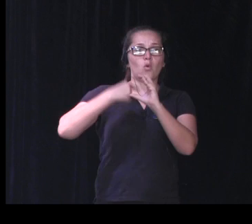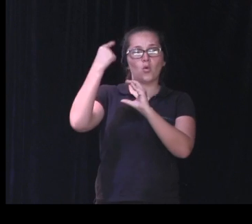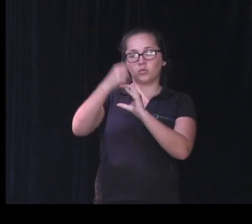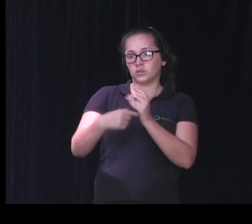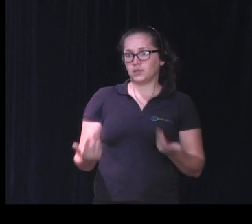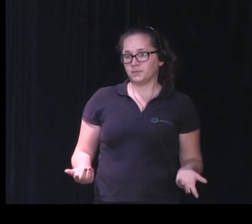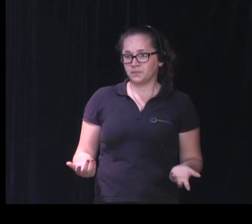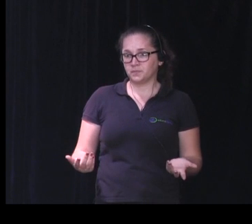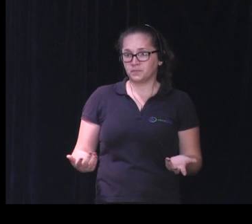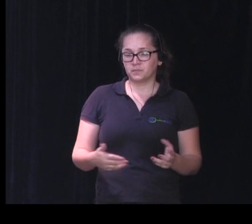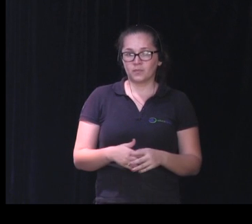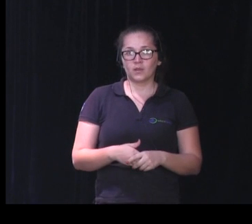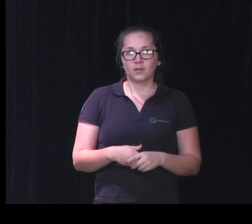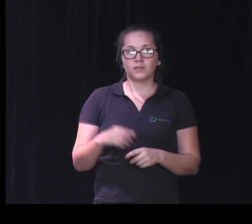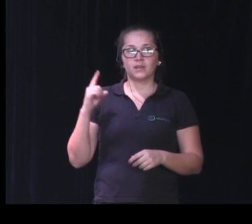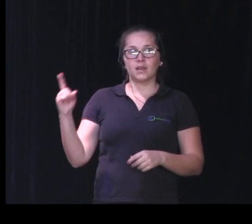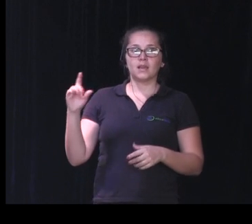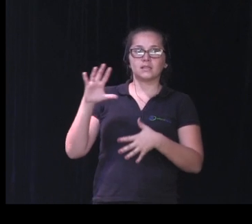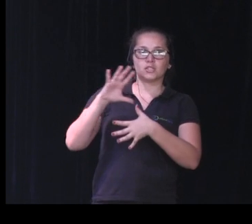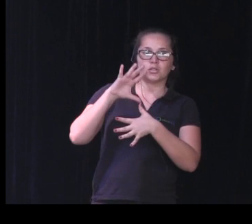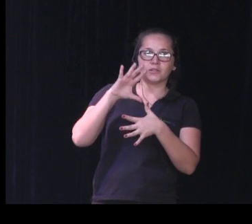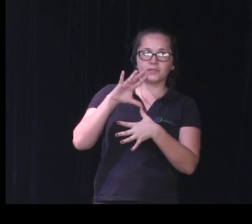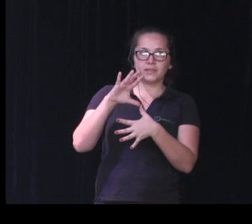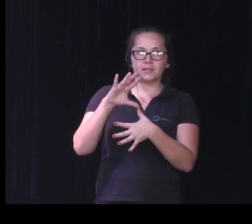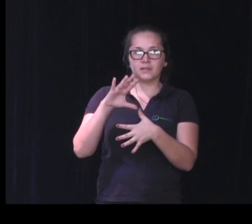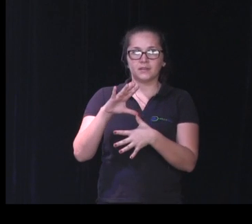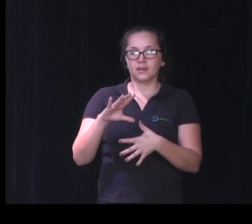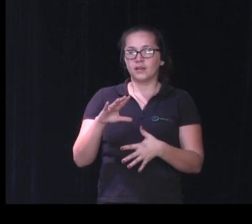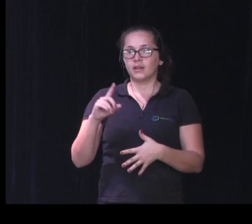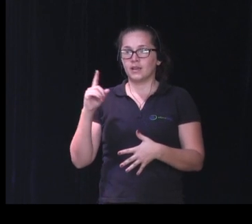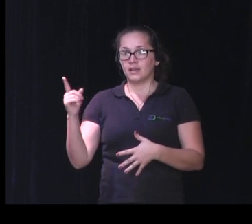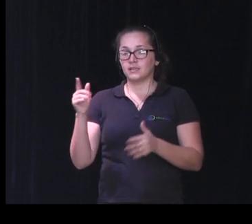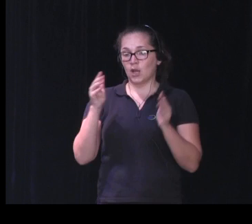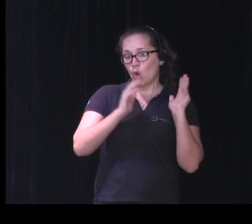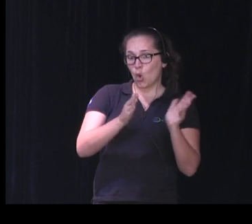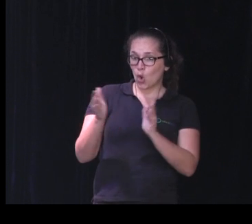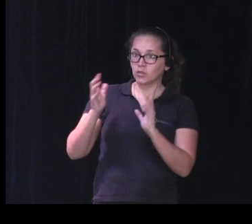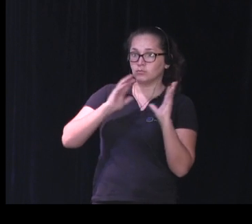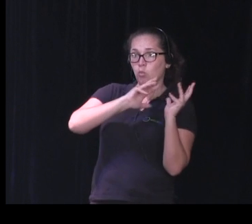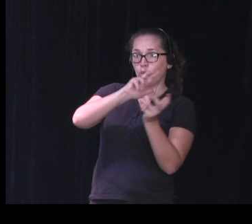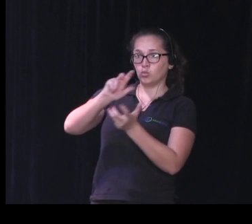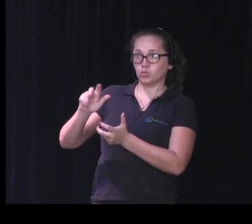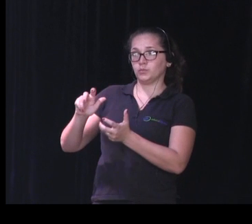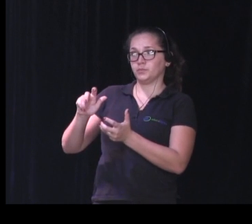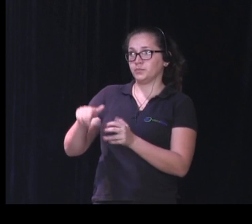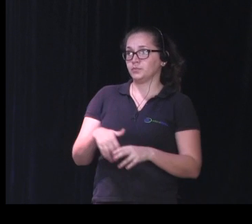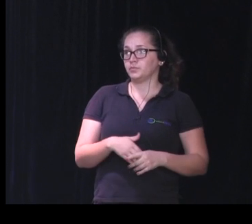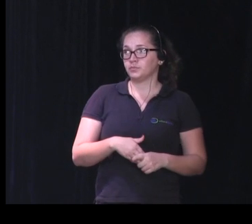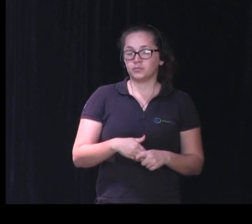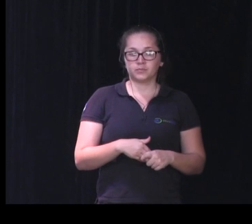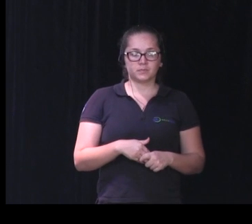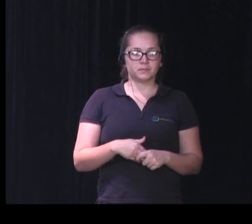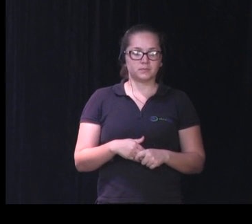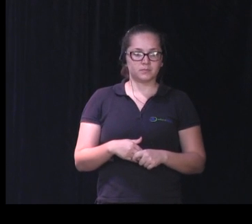fazer a volta. Humboldt parte e inventa essa geografia e essa ordem do